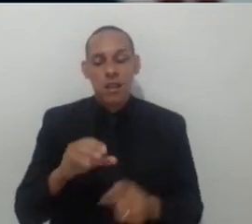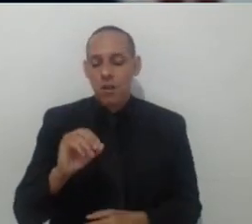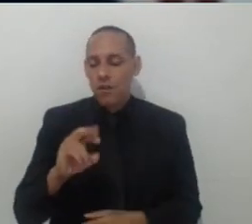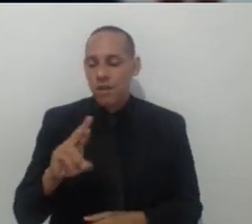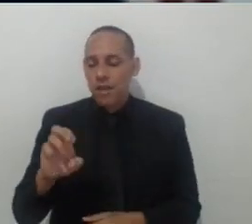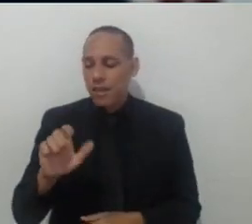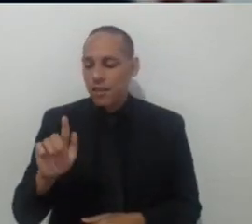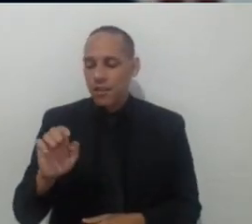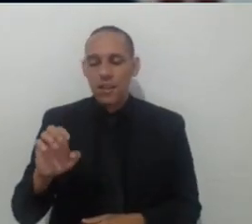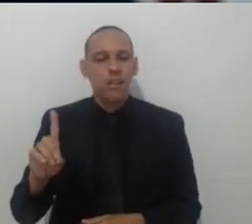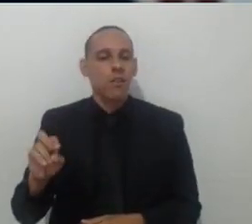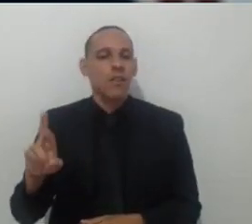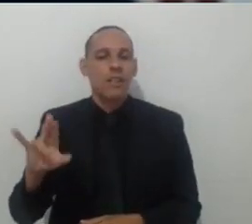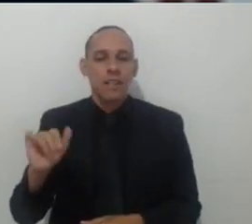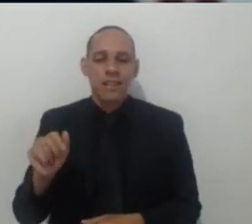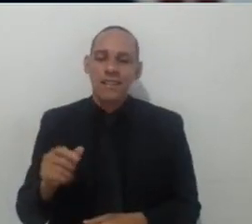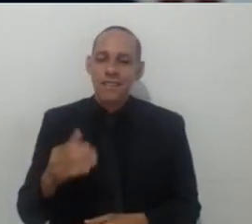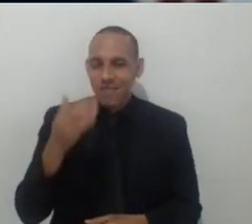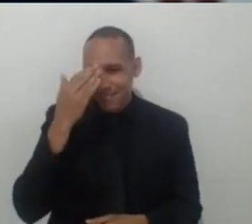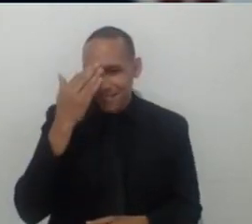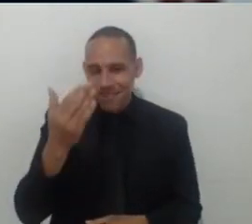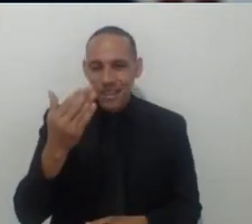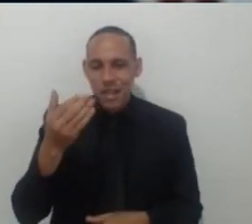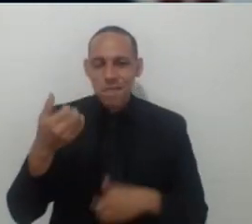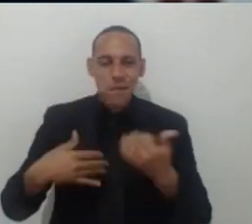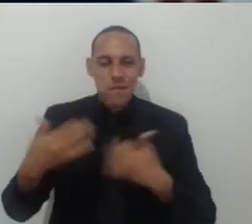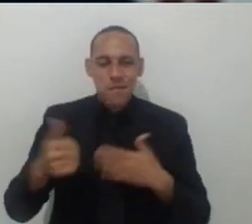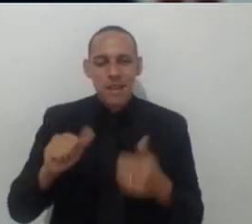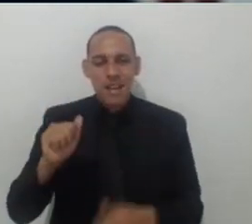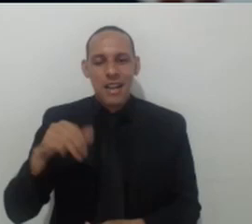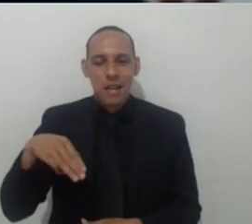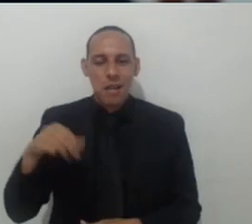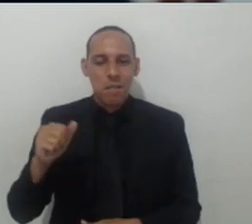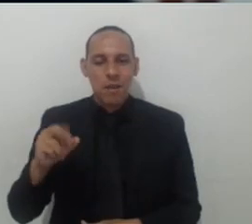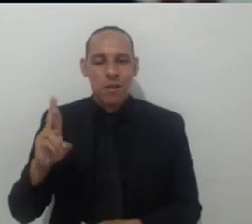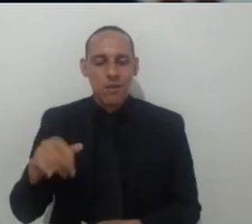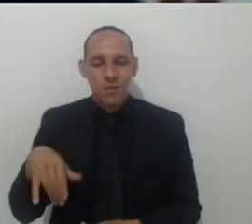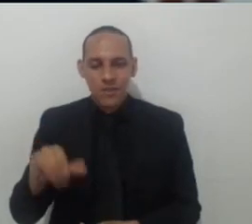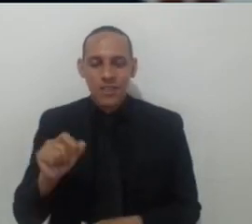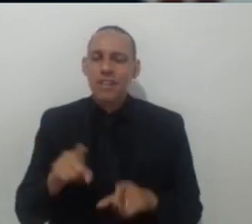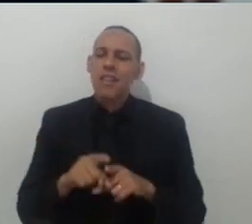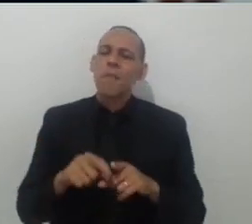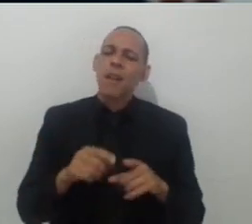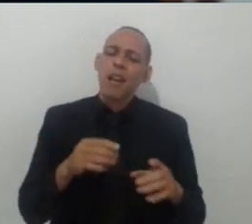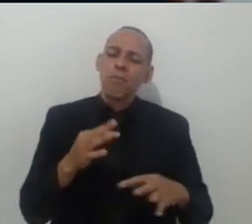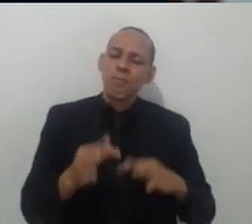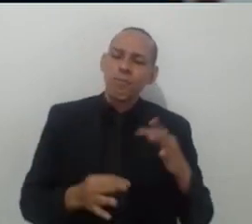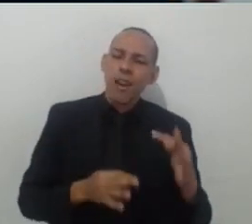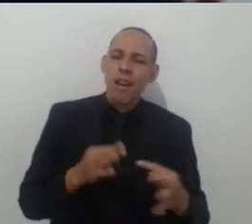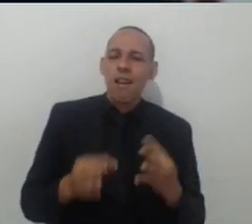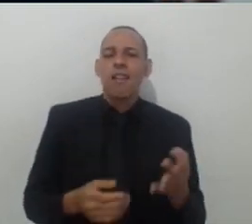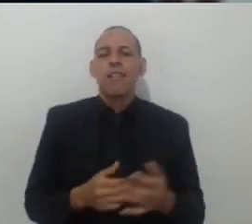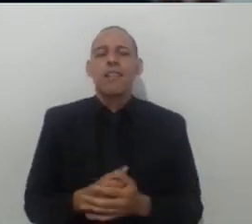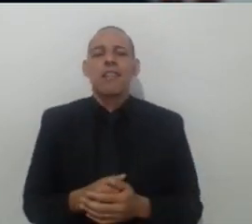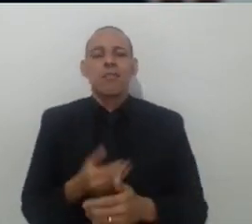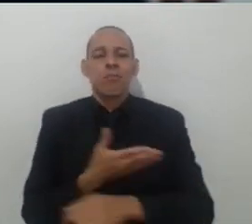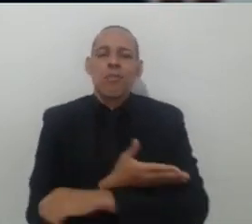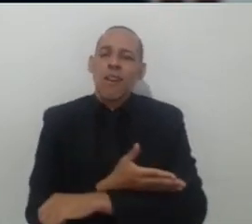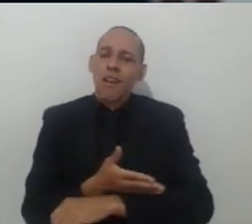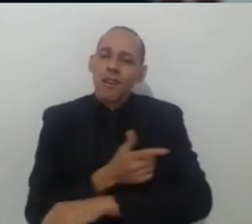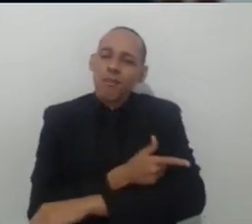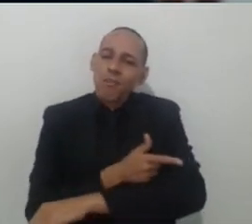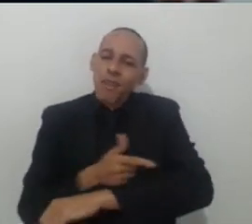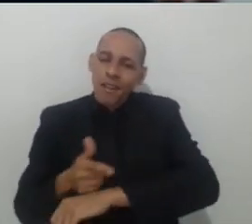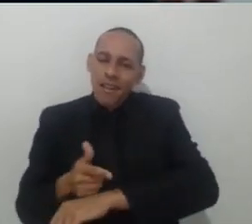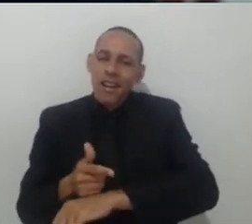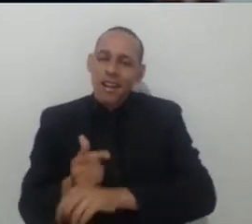as palavras generosas do embargador Amauri, a sua lanheza do trato, a sua educação que cresce com